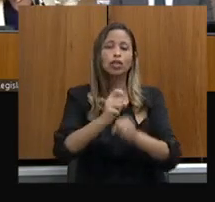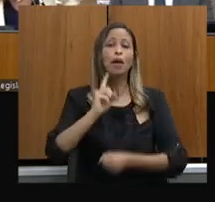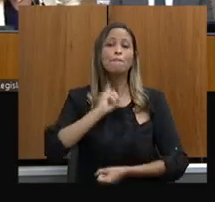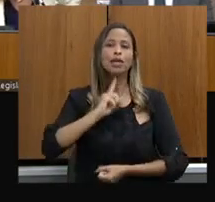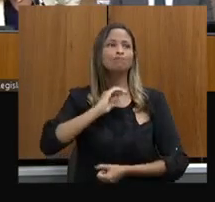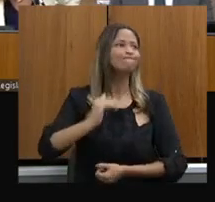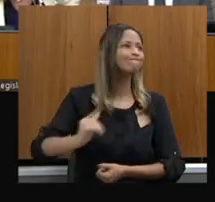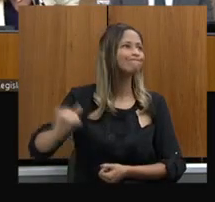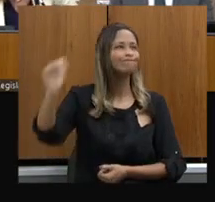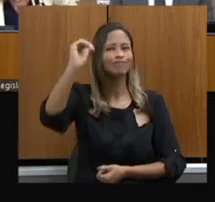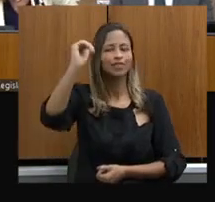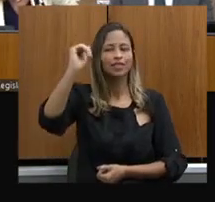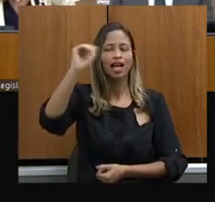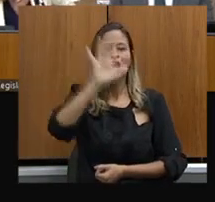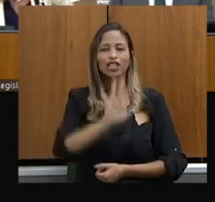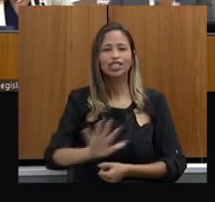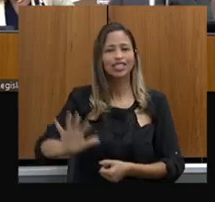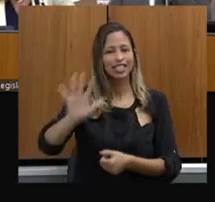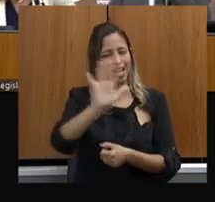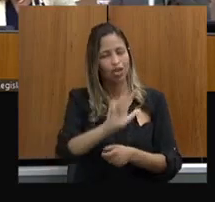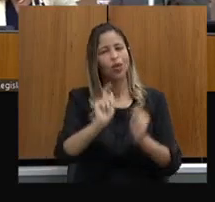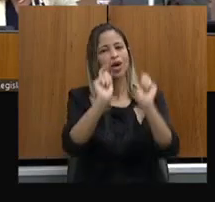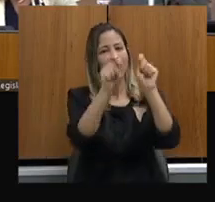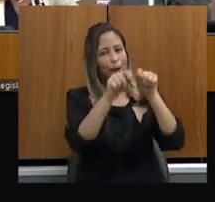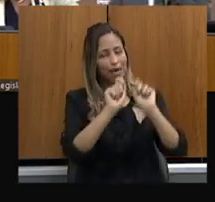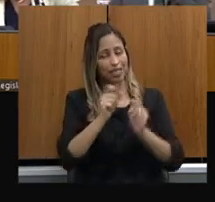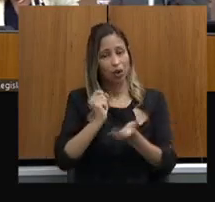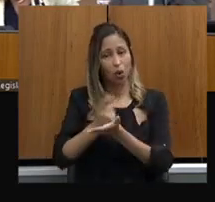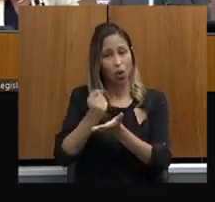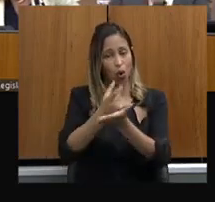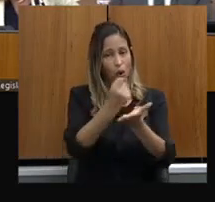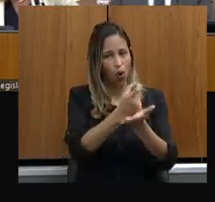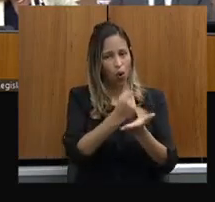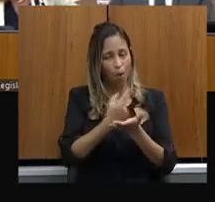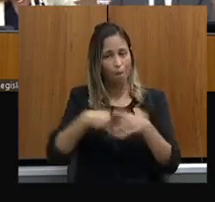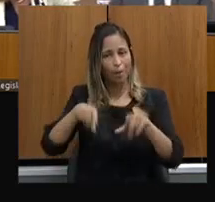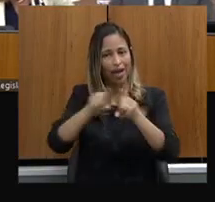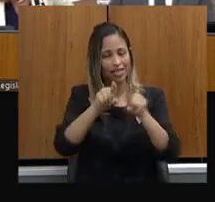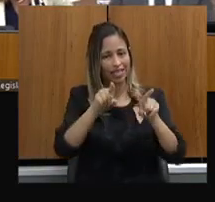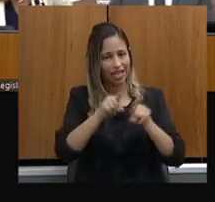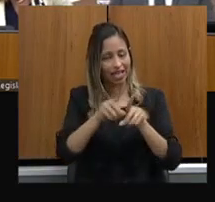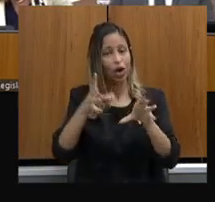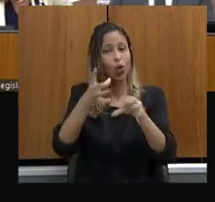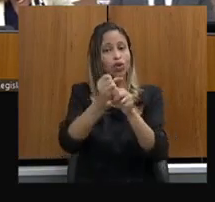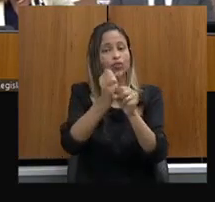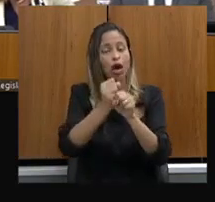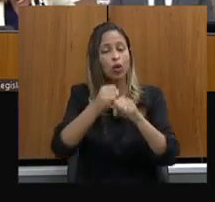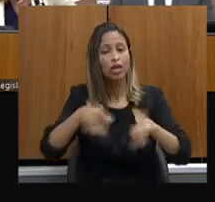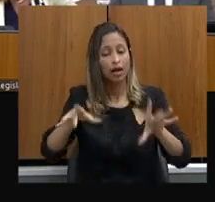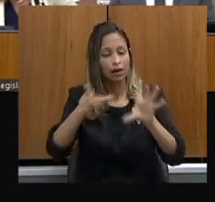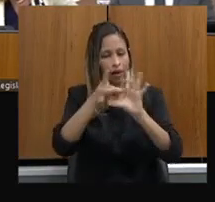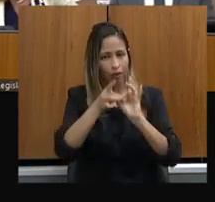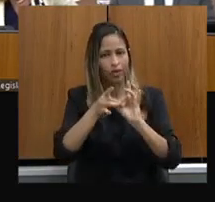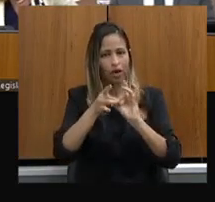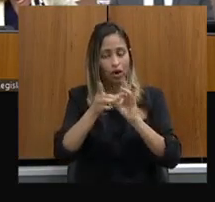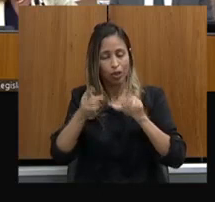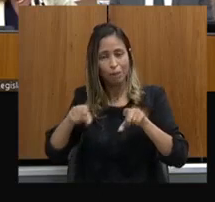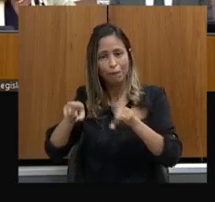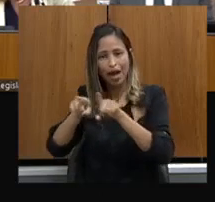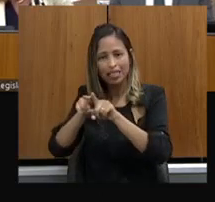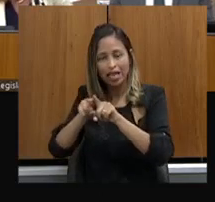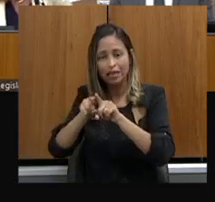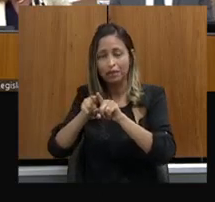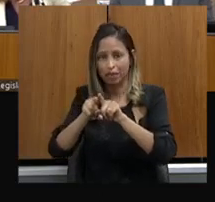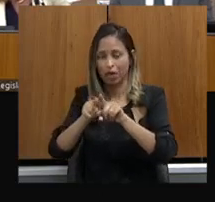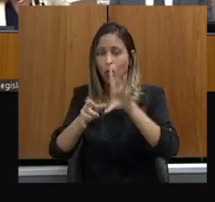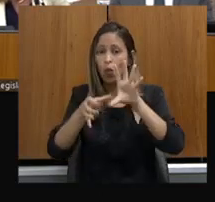liderou a rede nacional de capacitação e compras em parceria com Tribunal de Contas da união e a partir da nossa parceria com o